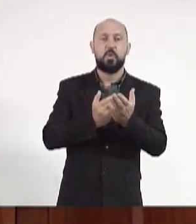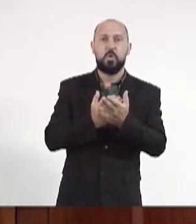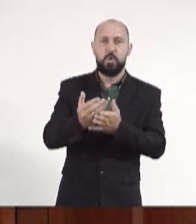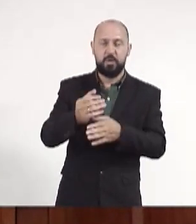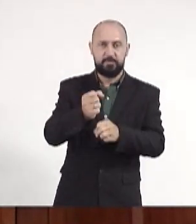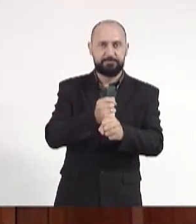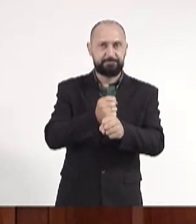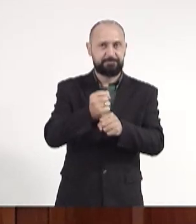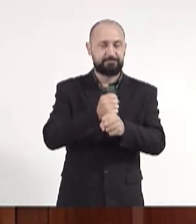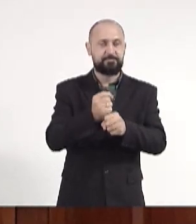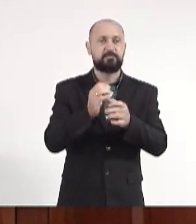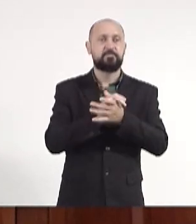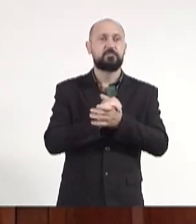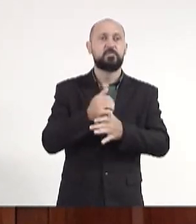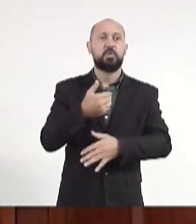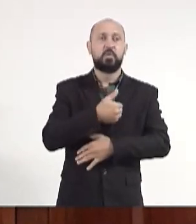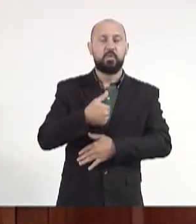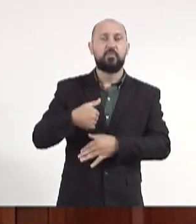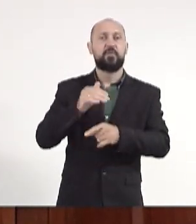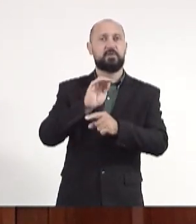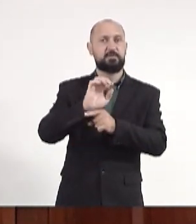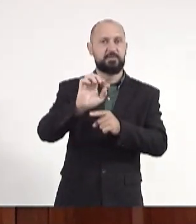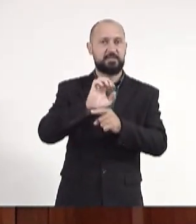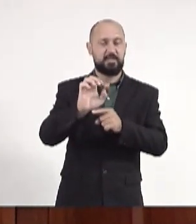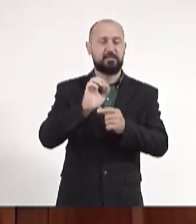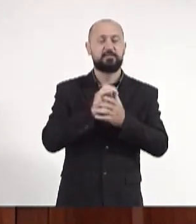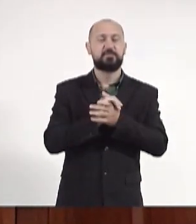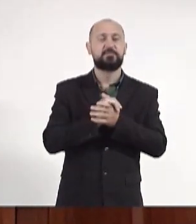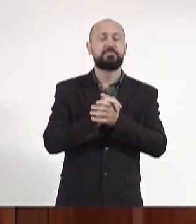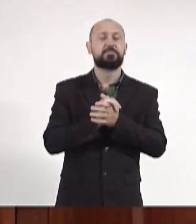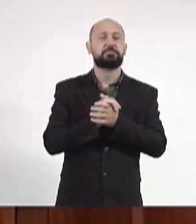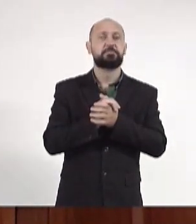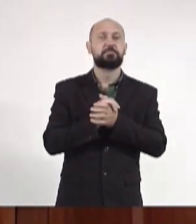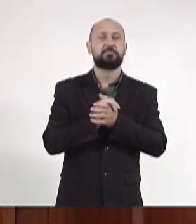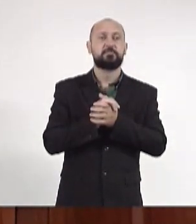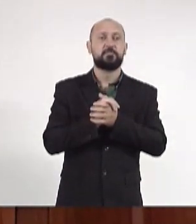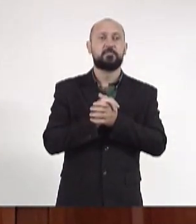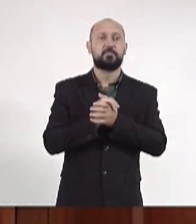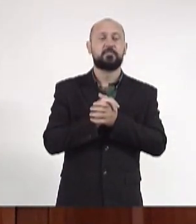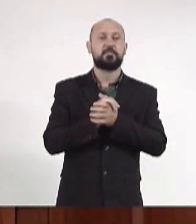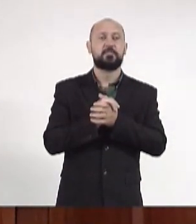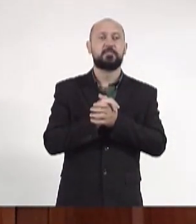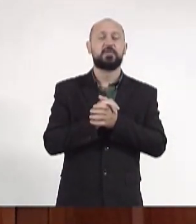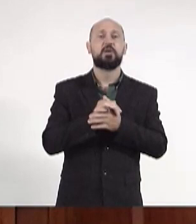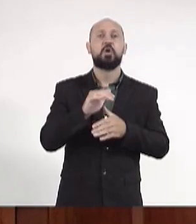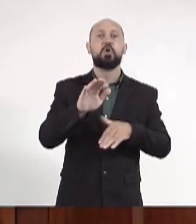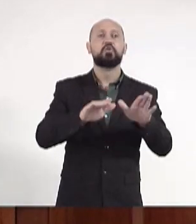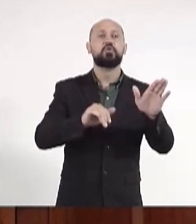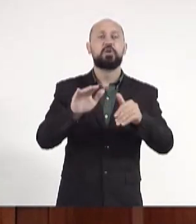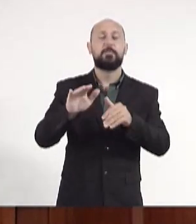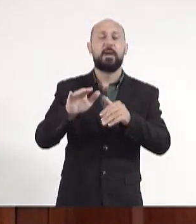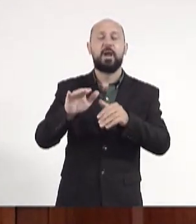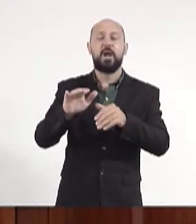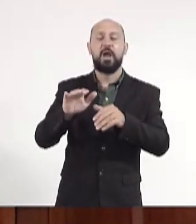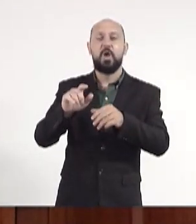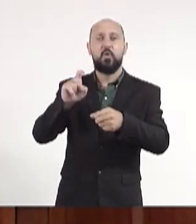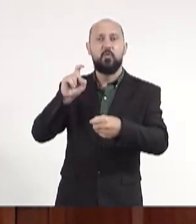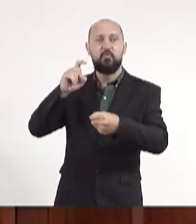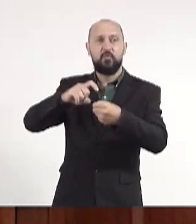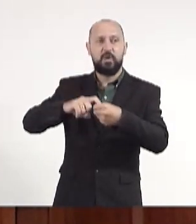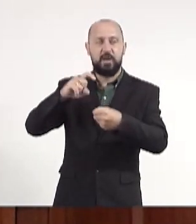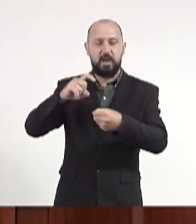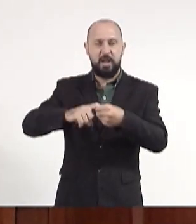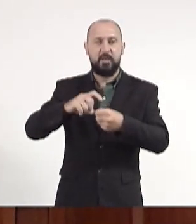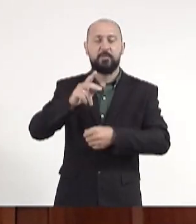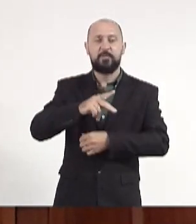início deste ano, o governo do estado, ele deixou de convocar professores